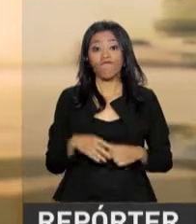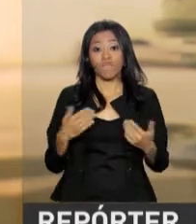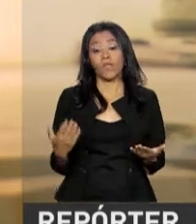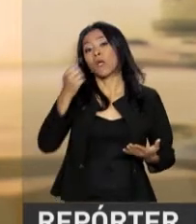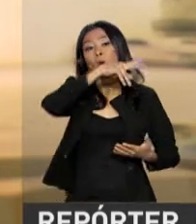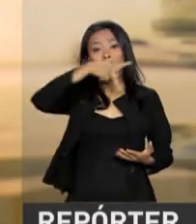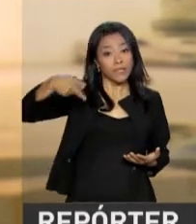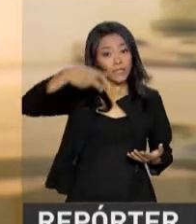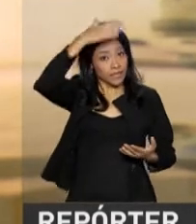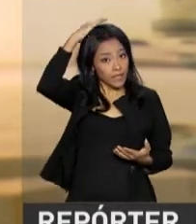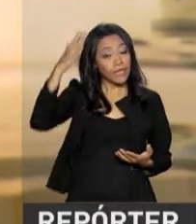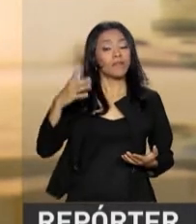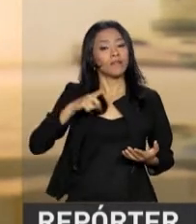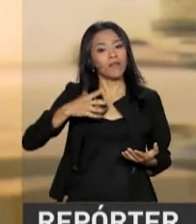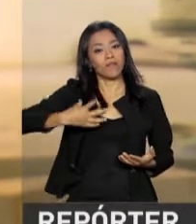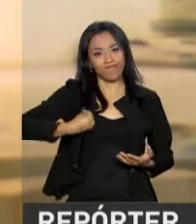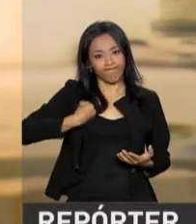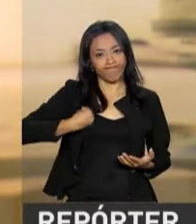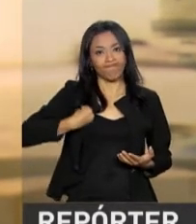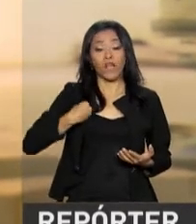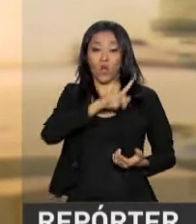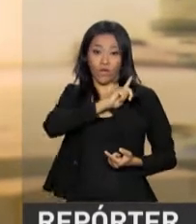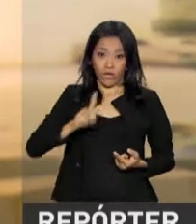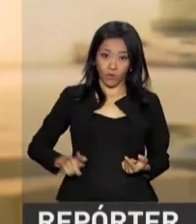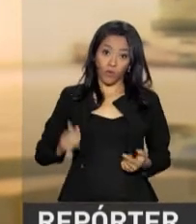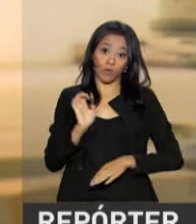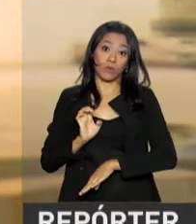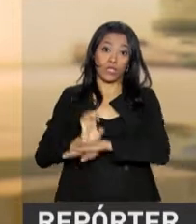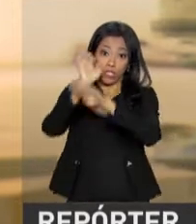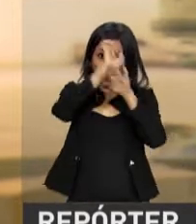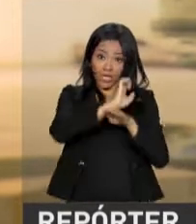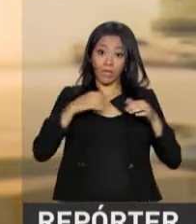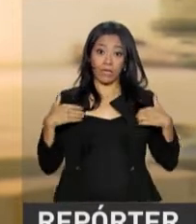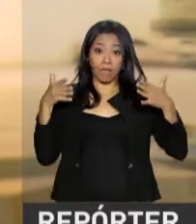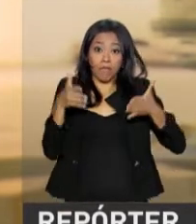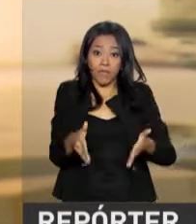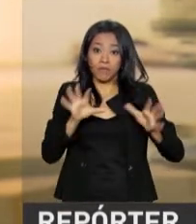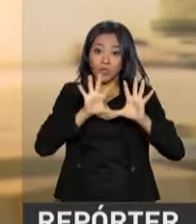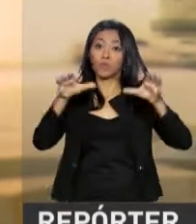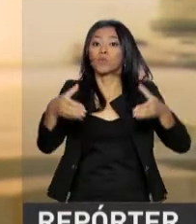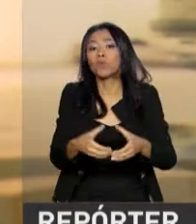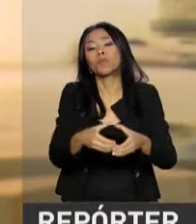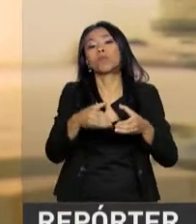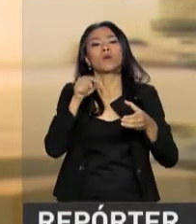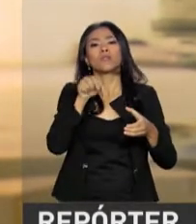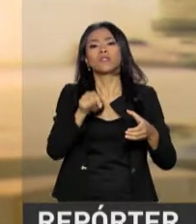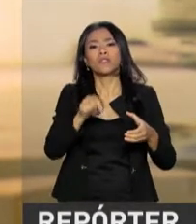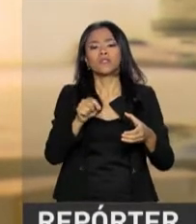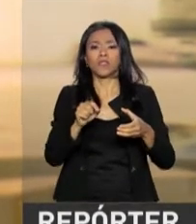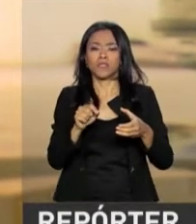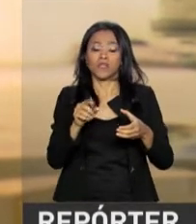presidente Michel Temer esteve com os governadores dos estados que participam do consórcio de desenvolvimento Brasil Central.